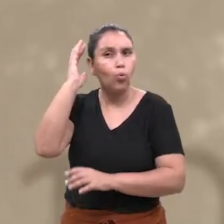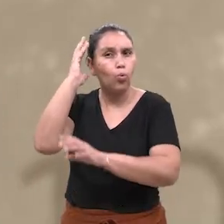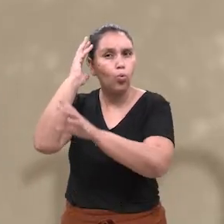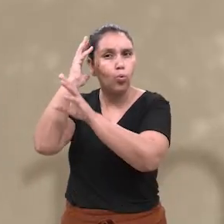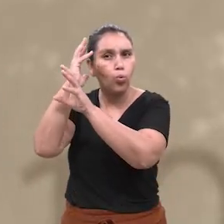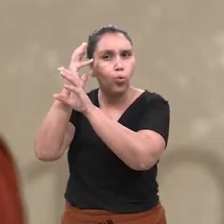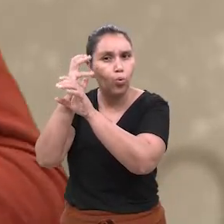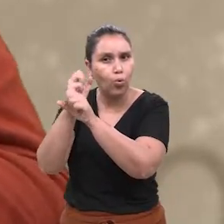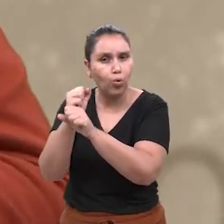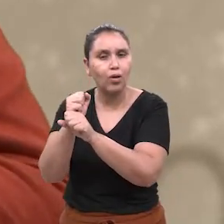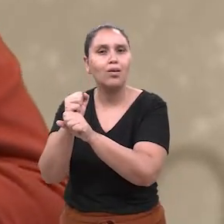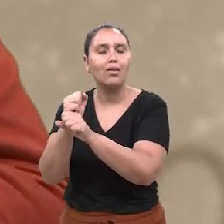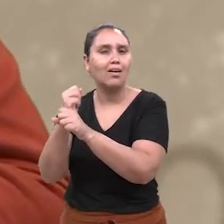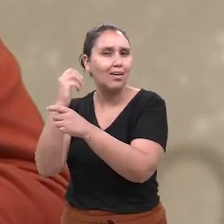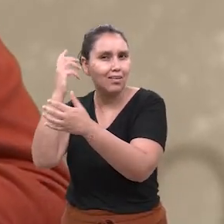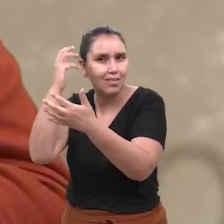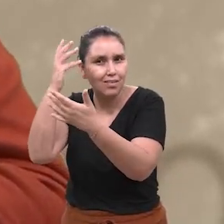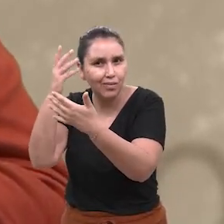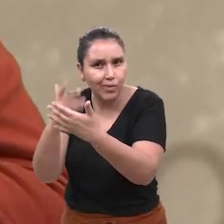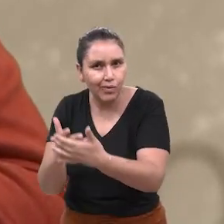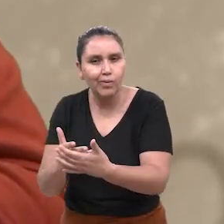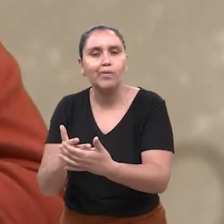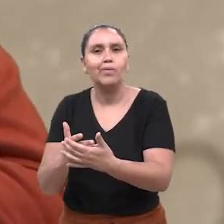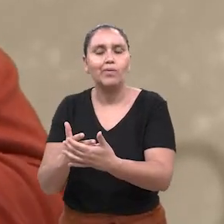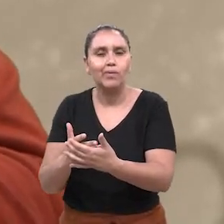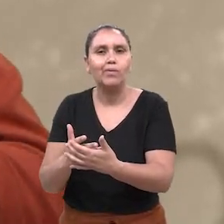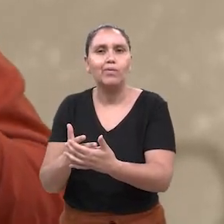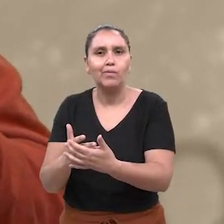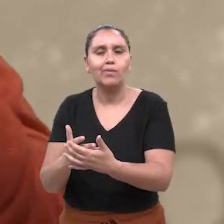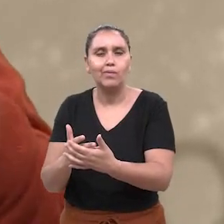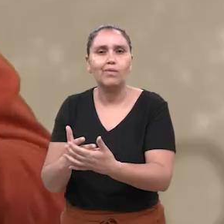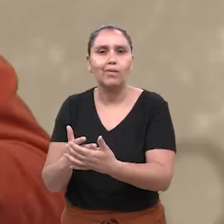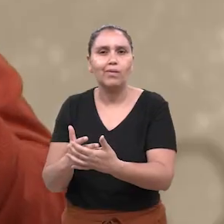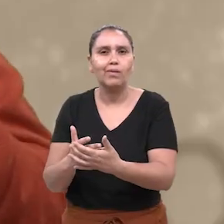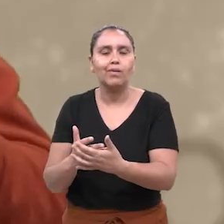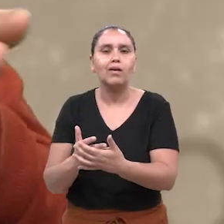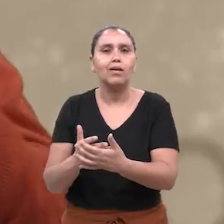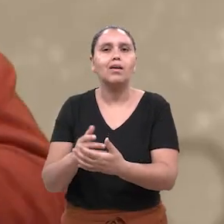para contar a história da entidade, né? Eu citei,